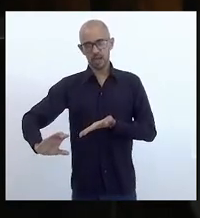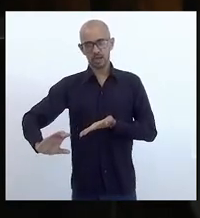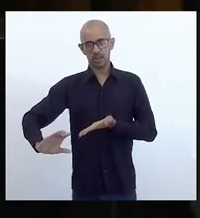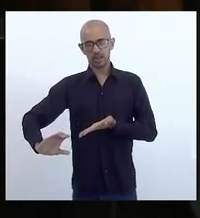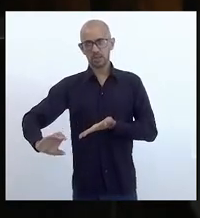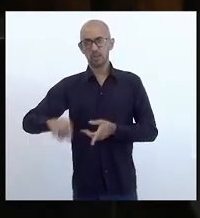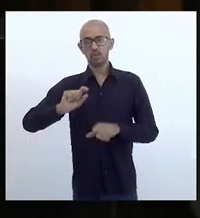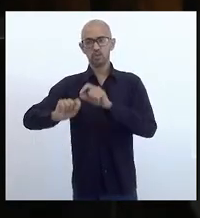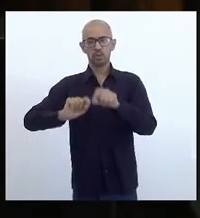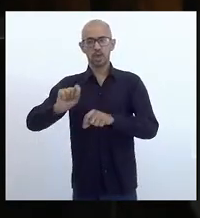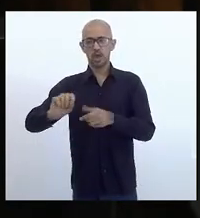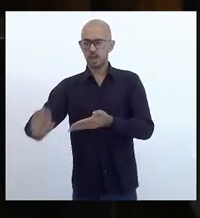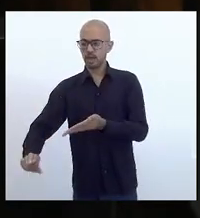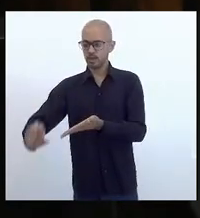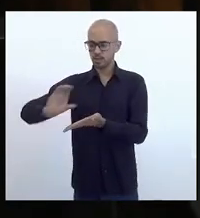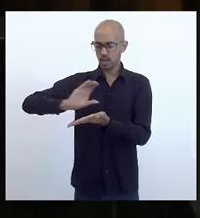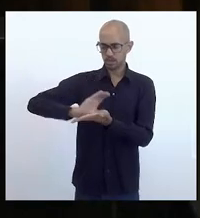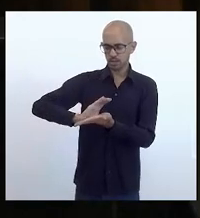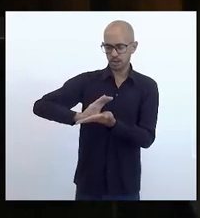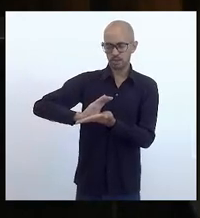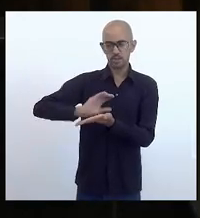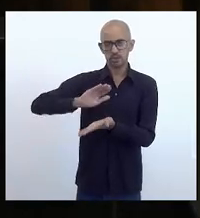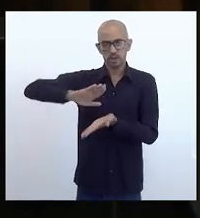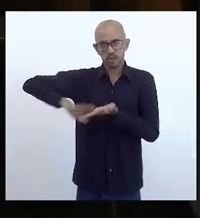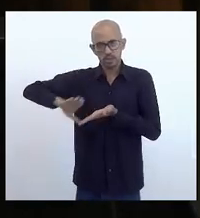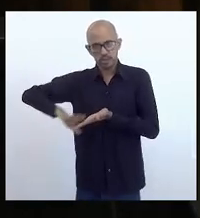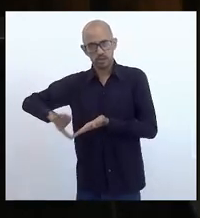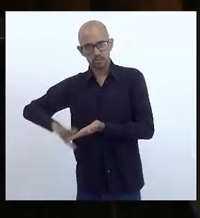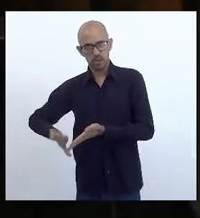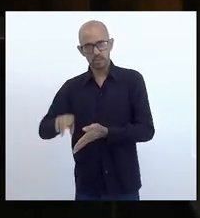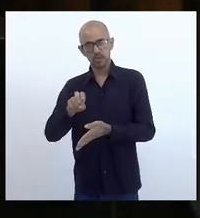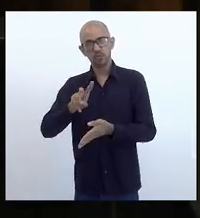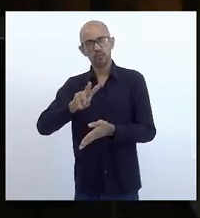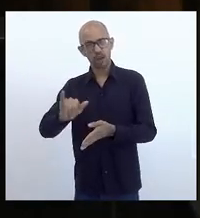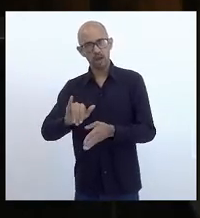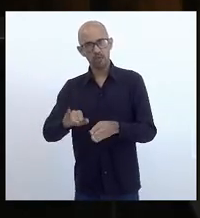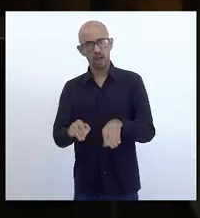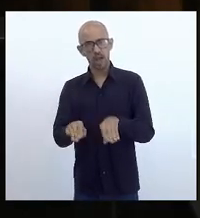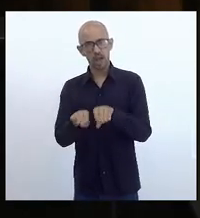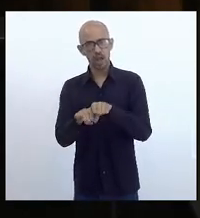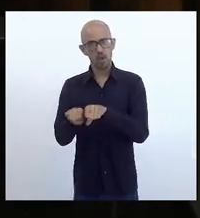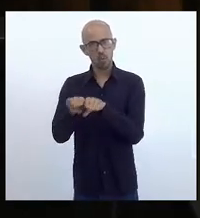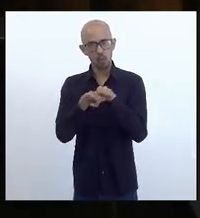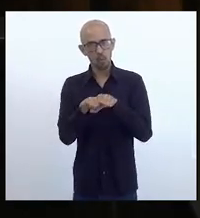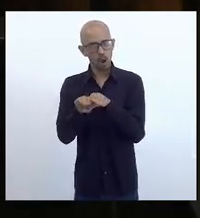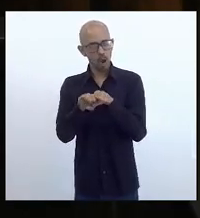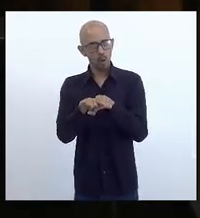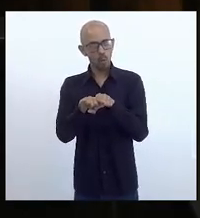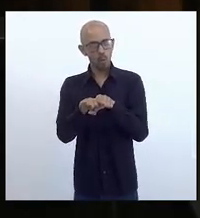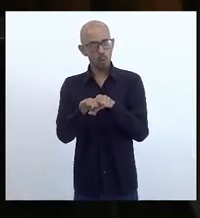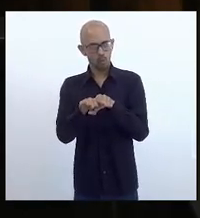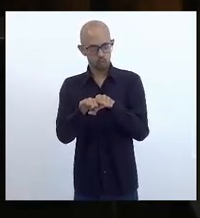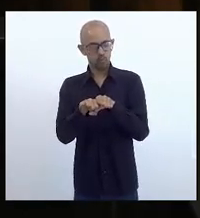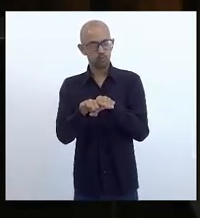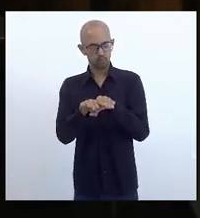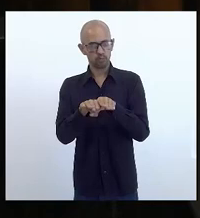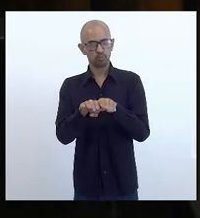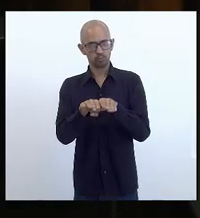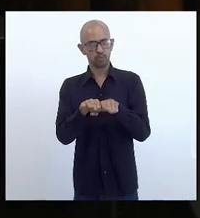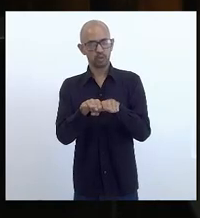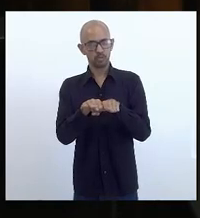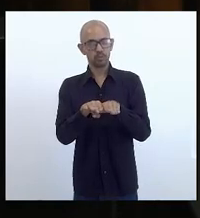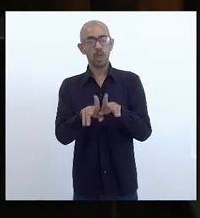receitas e as despesas vão empatar, como determina